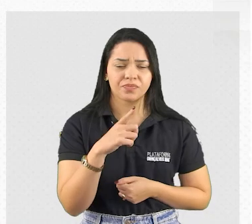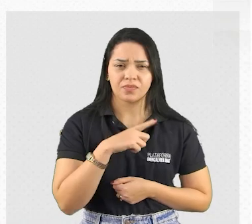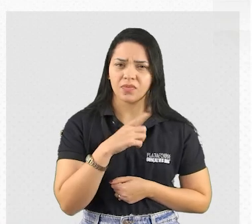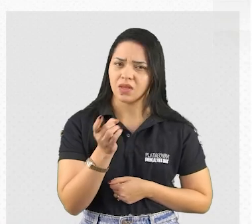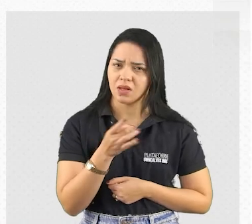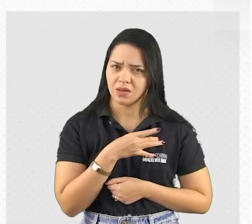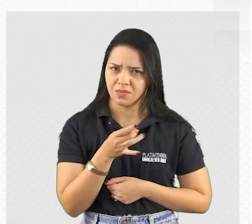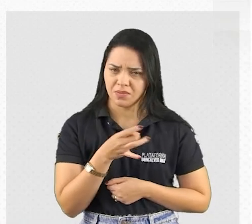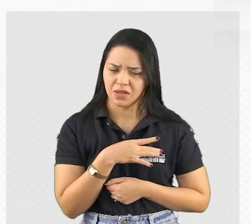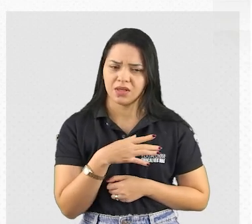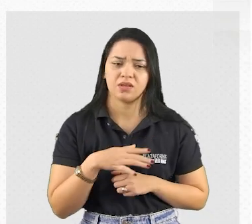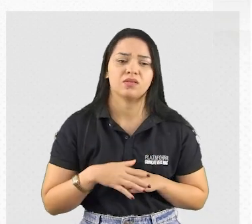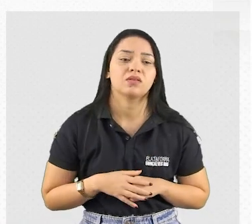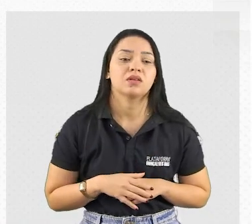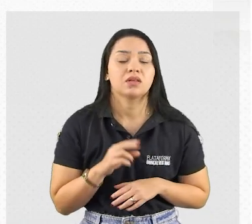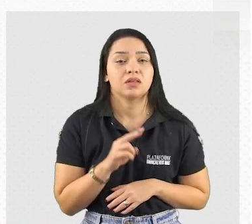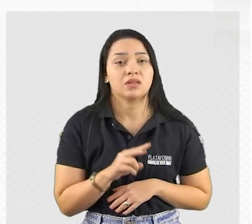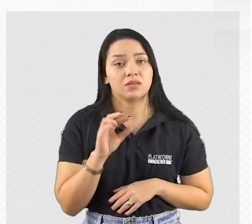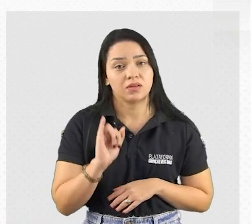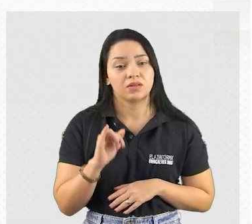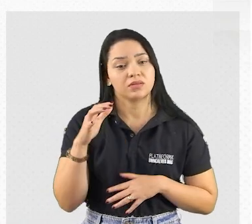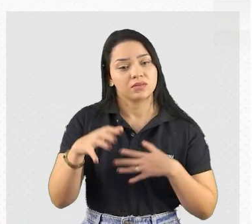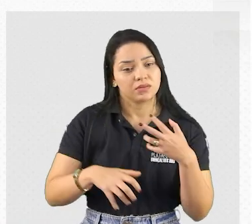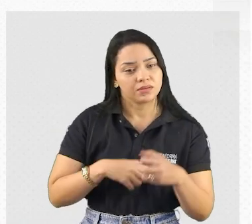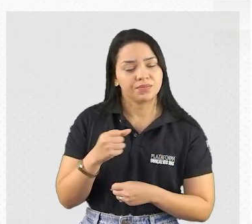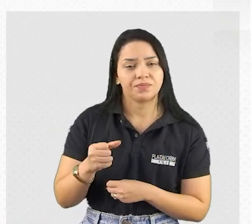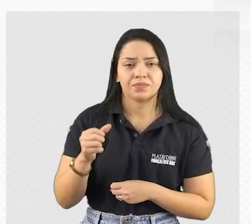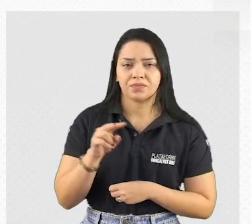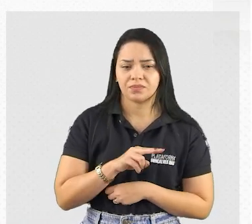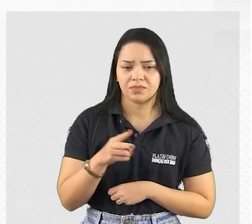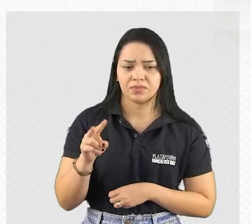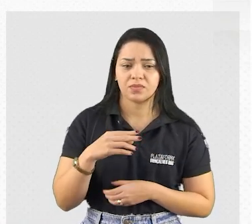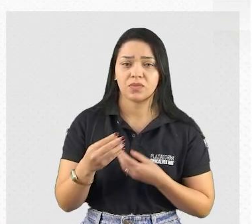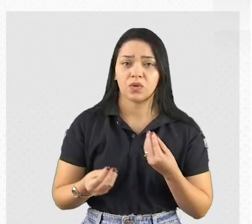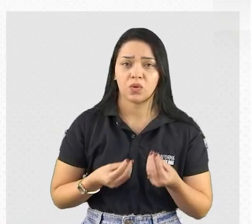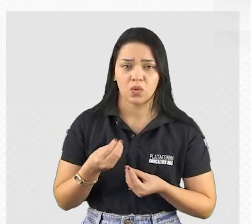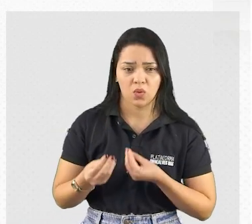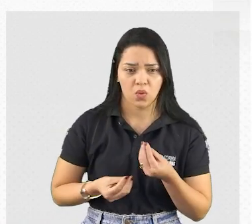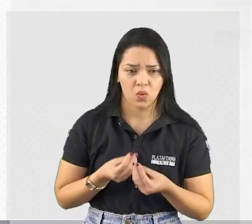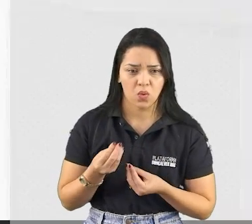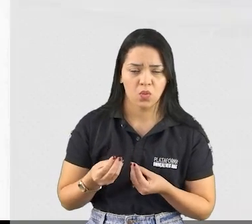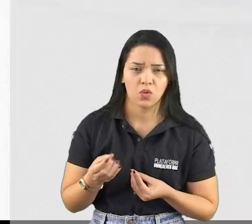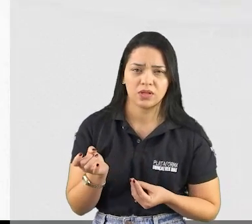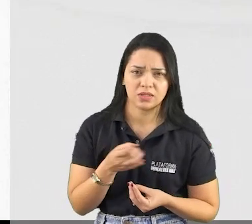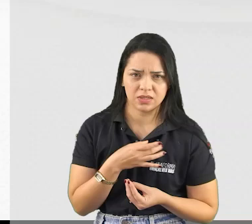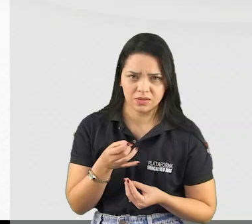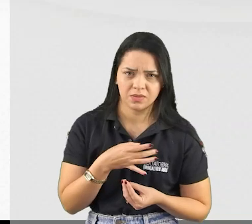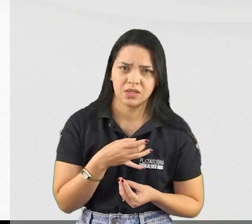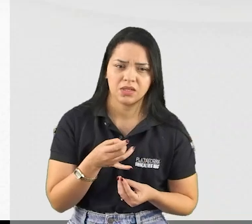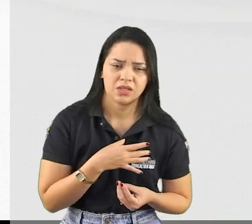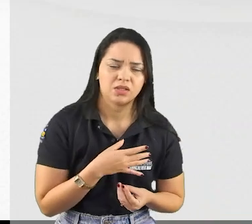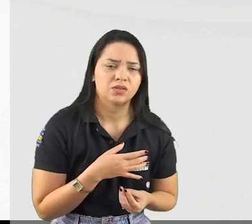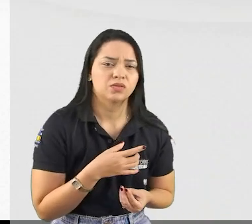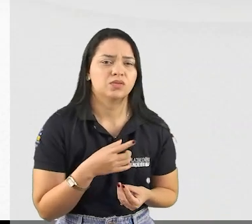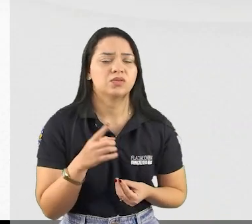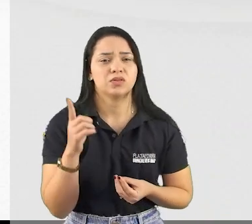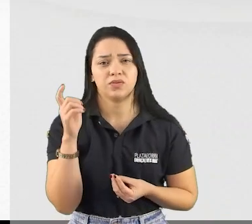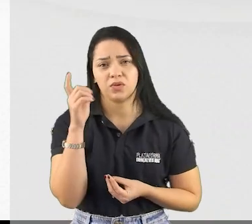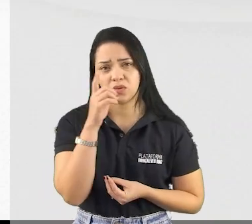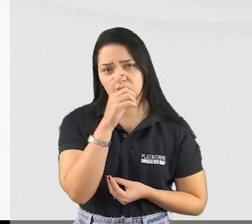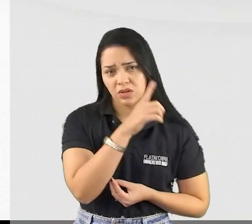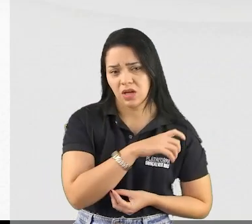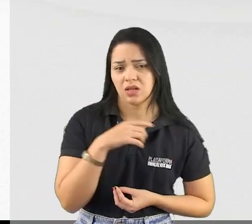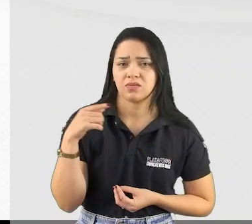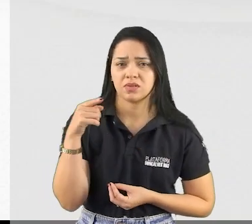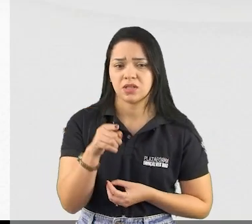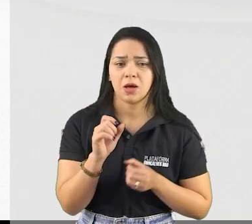medo, e aí você vai buscar alternativas de como lidar com esses medos, com essas dificuldades, para que